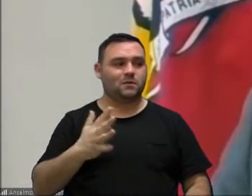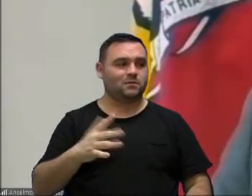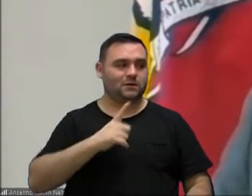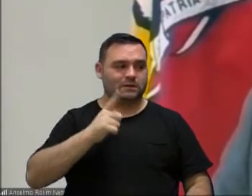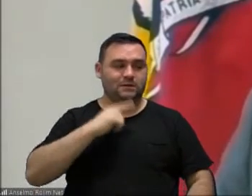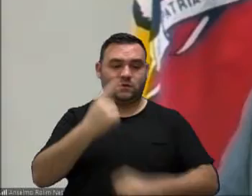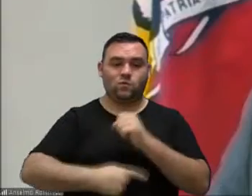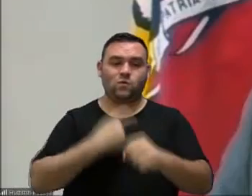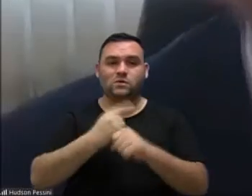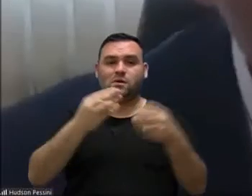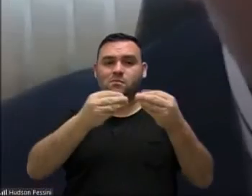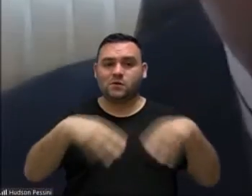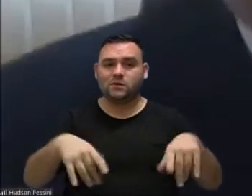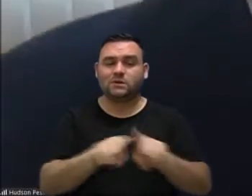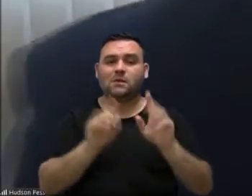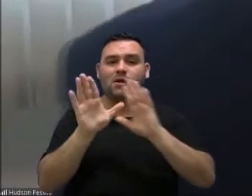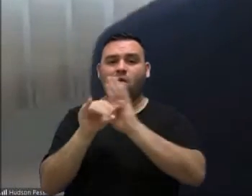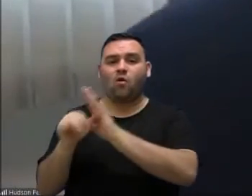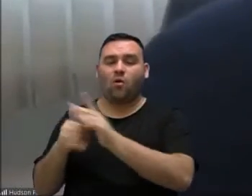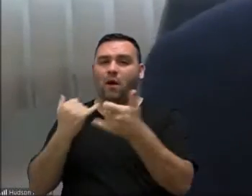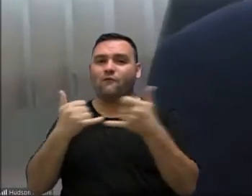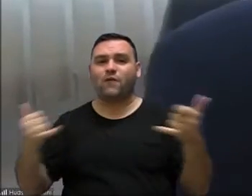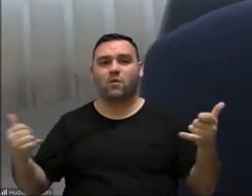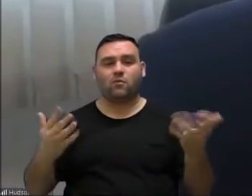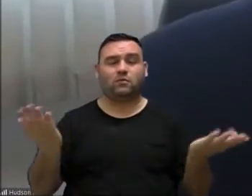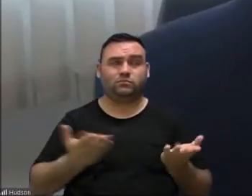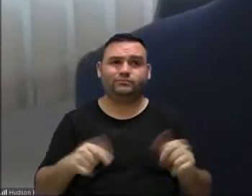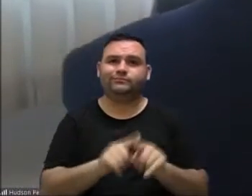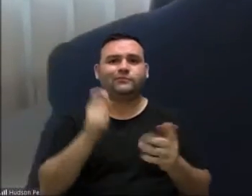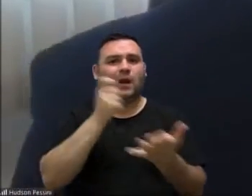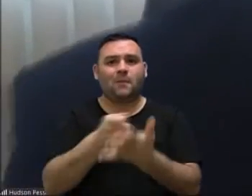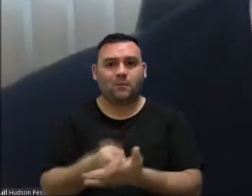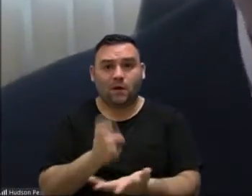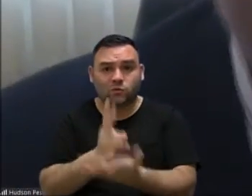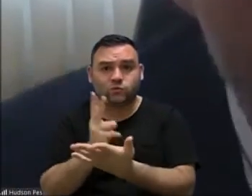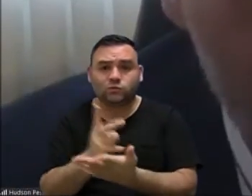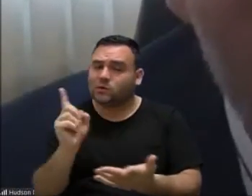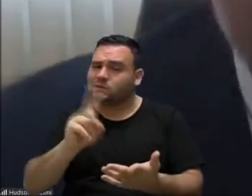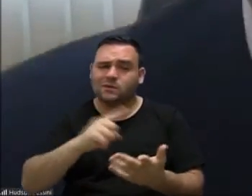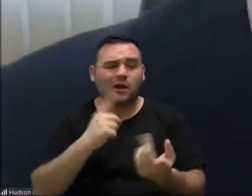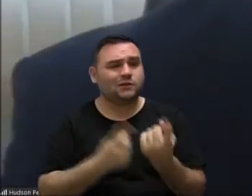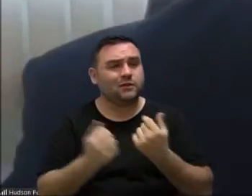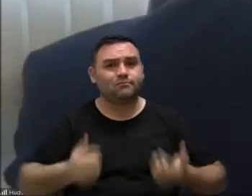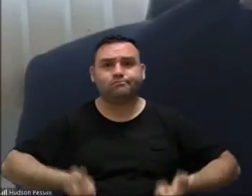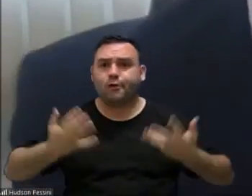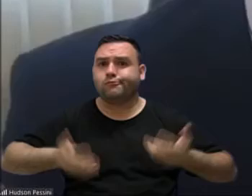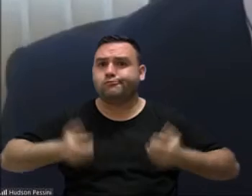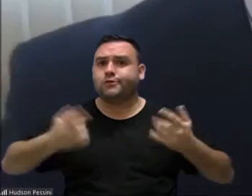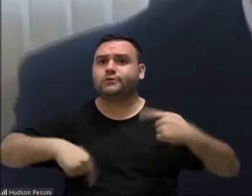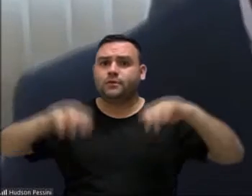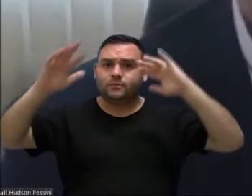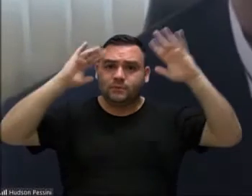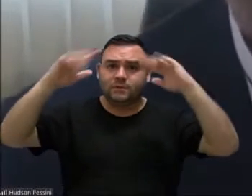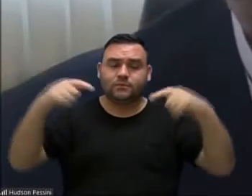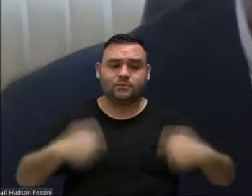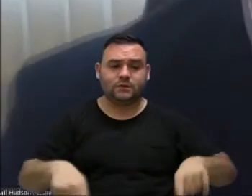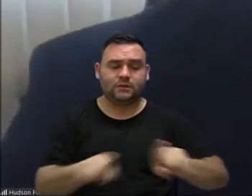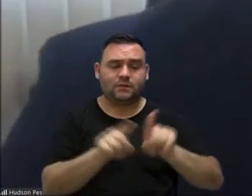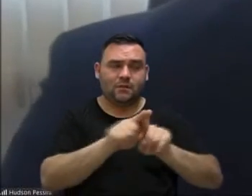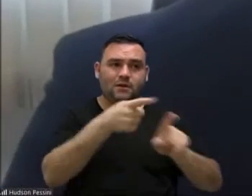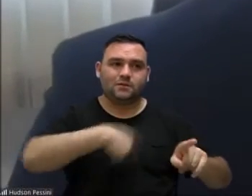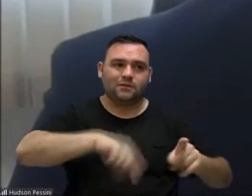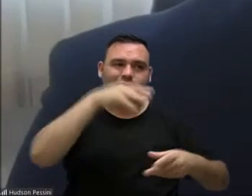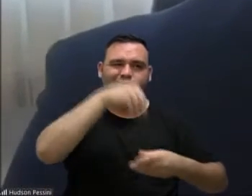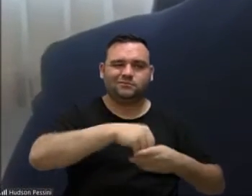prejuízo por ano em furto de fio não dá para gente ficar custeando isso é muito dinheiro e a gente tem que pensar dentro da nossa